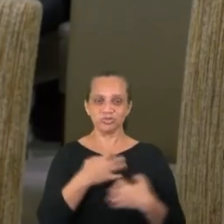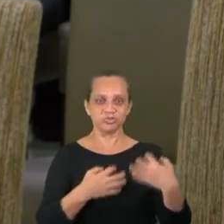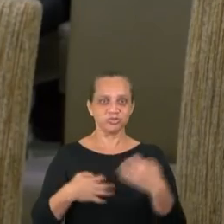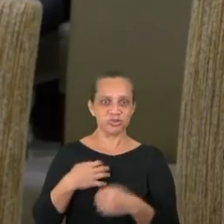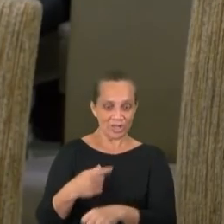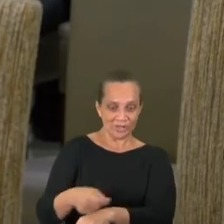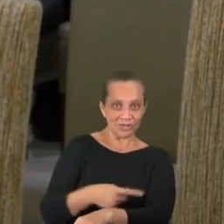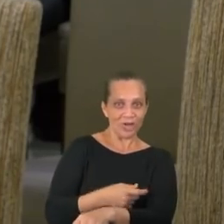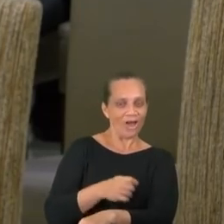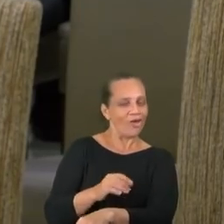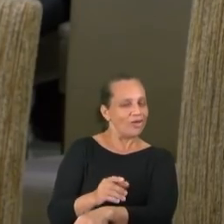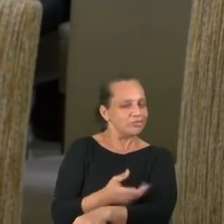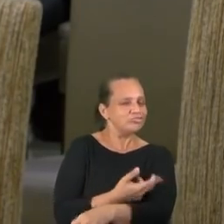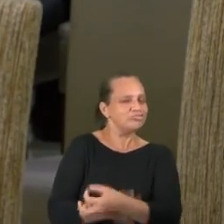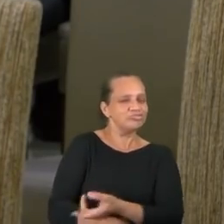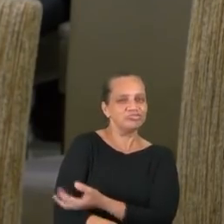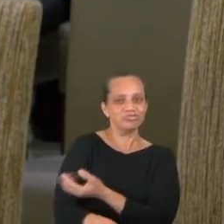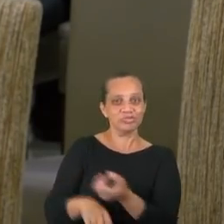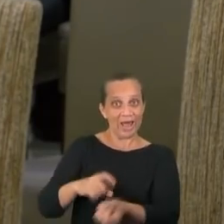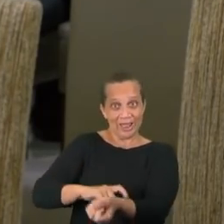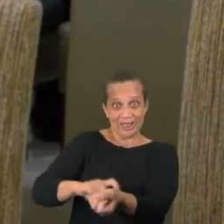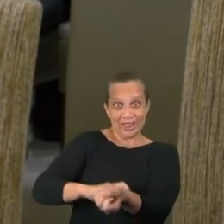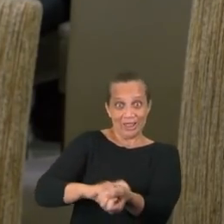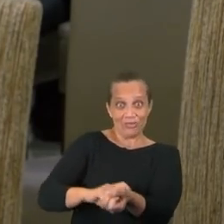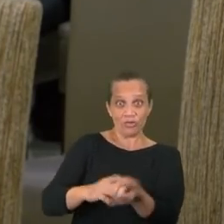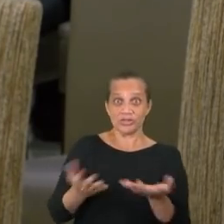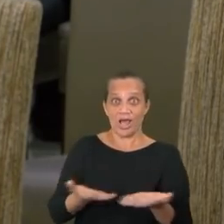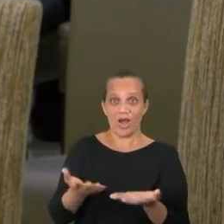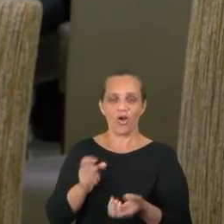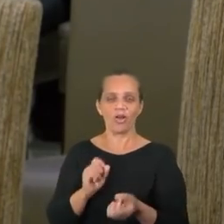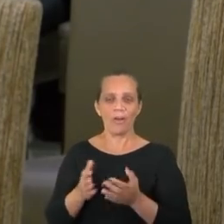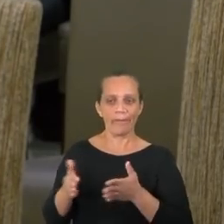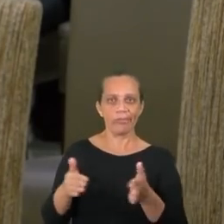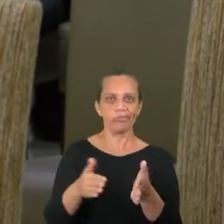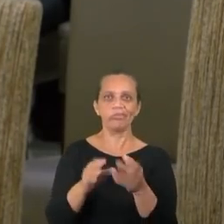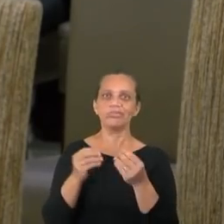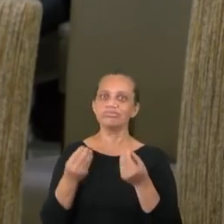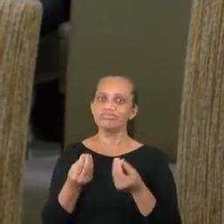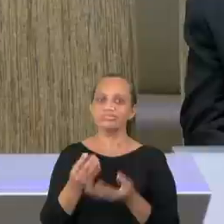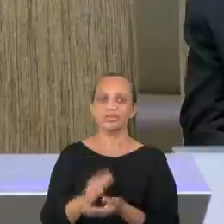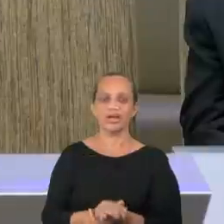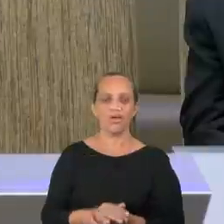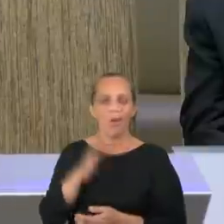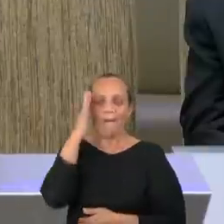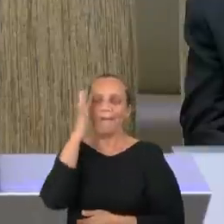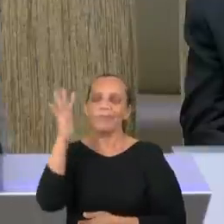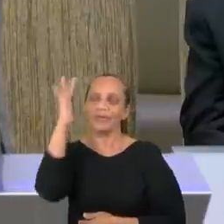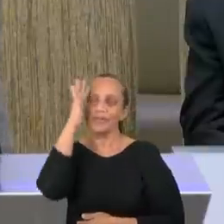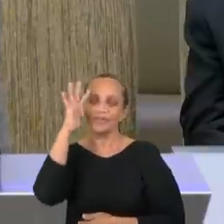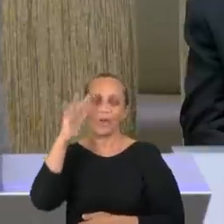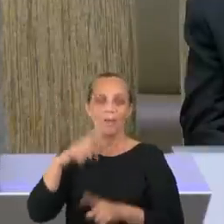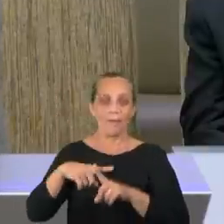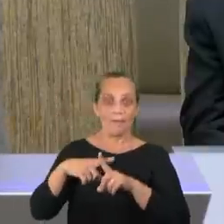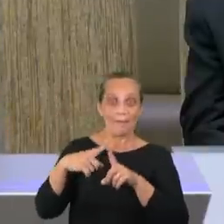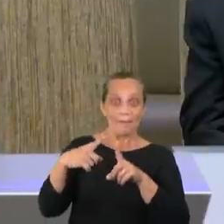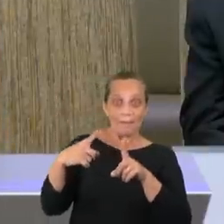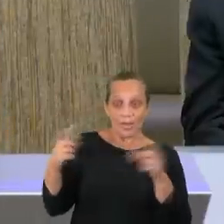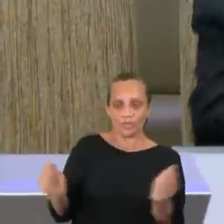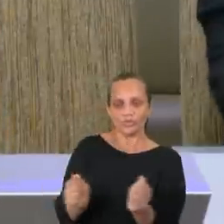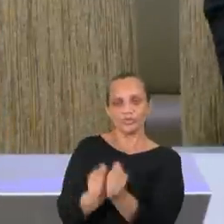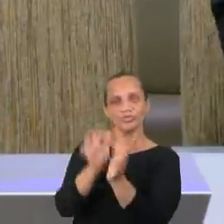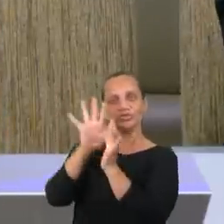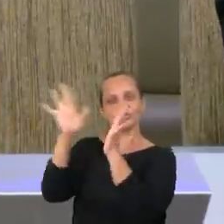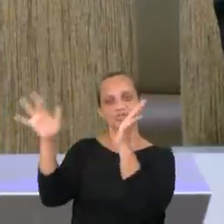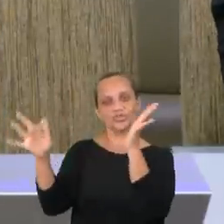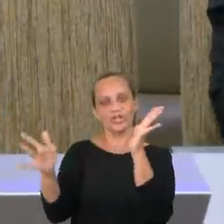chamou. E agora? Minha vida. E agora? Meu coração. E meu caminho. Certamente ele foi pensando assim. Mas quando ele vai junto de